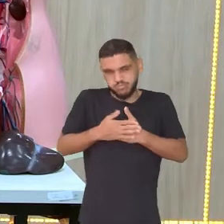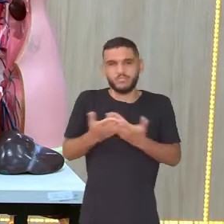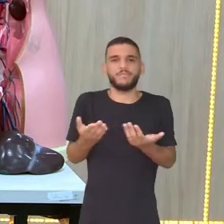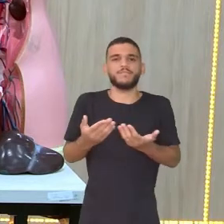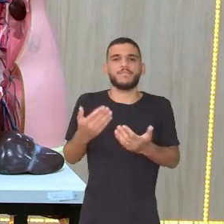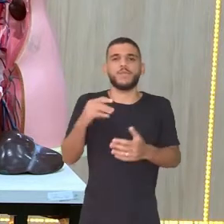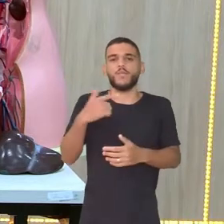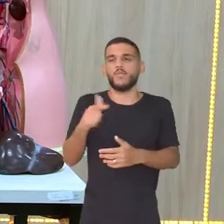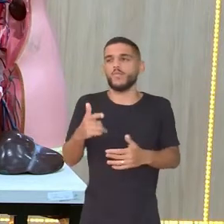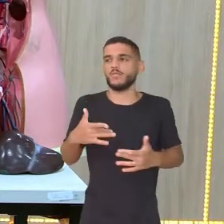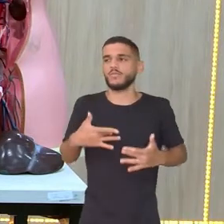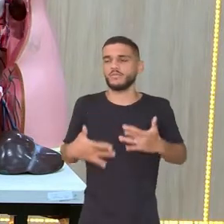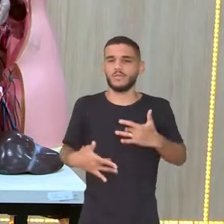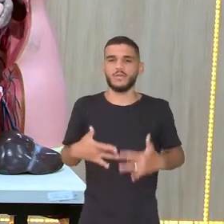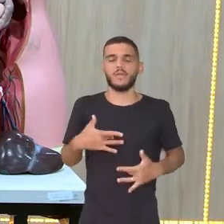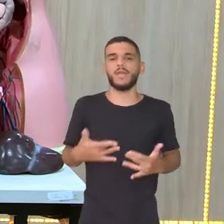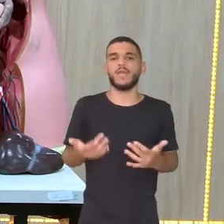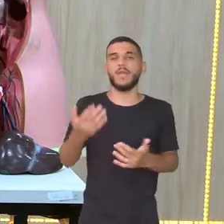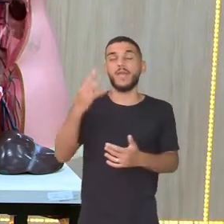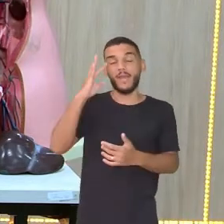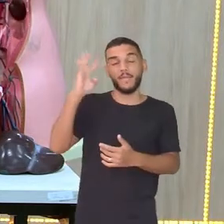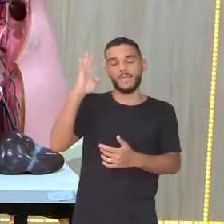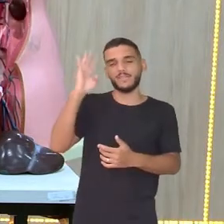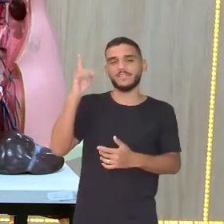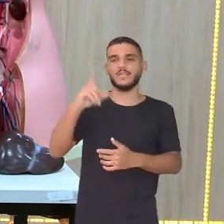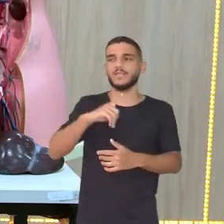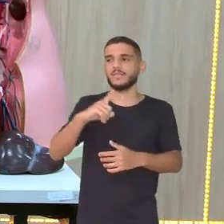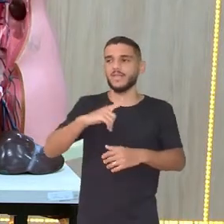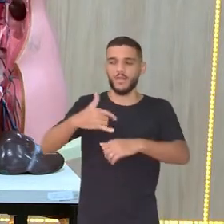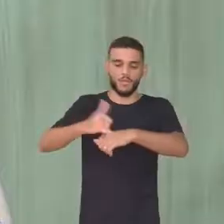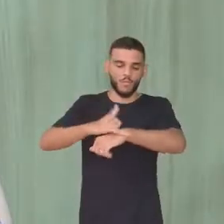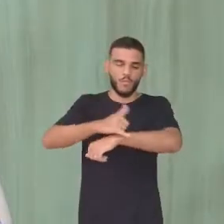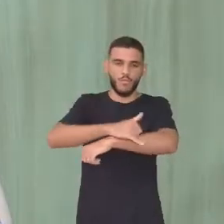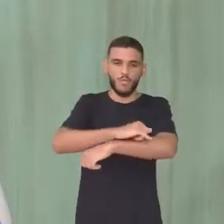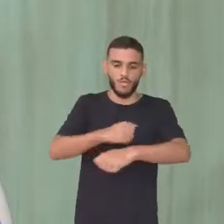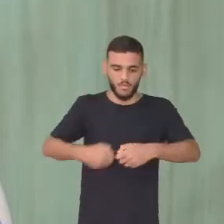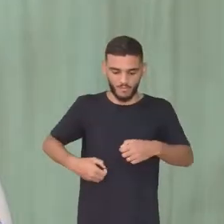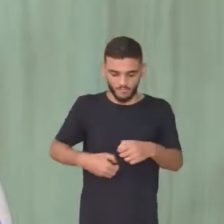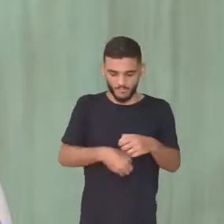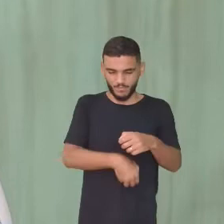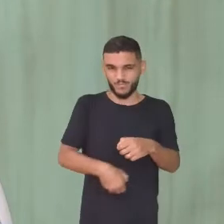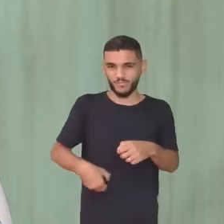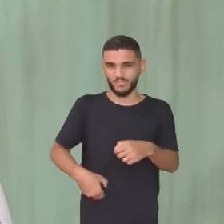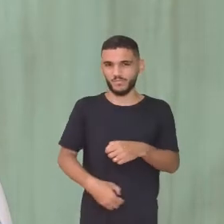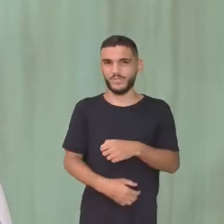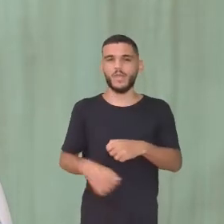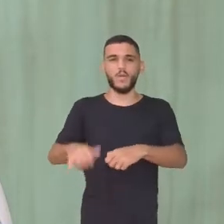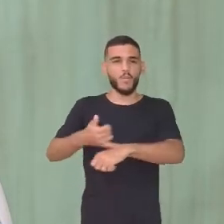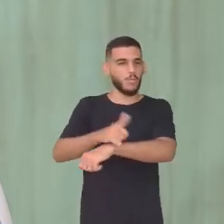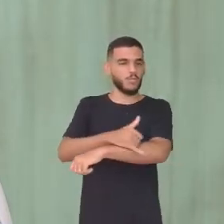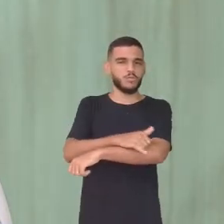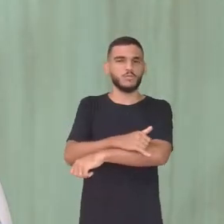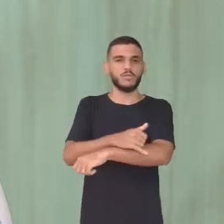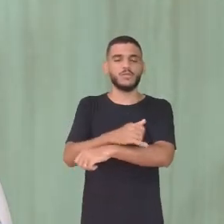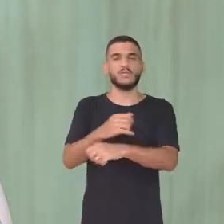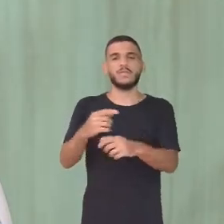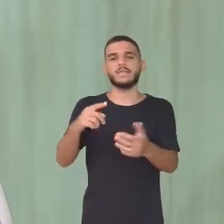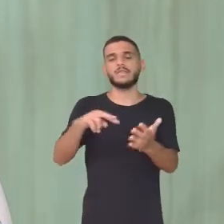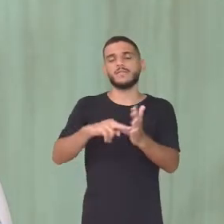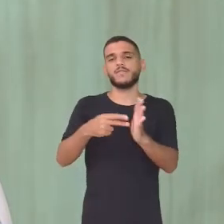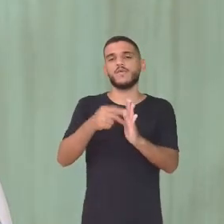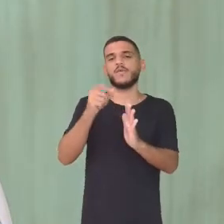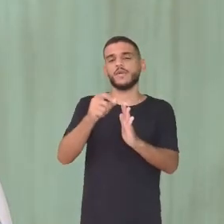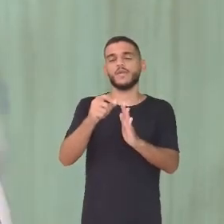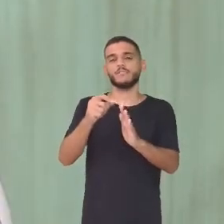intestino, imagine, por cima desse intestino eu tenho uma grande quantidade de gordura, ele vai comprimir e não vai deixar que os órgãos façam.